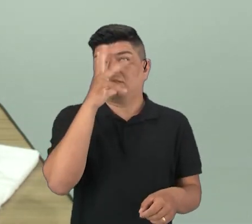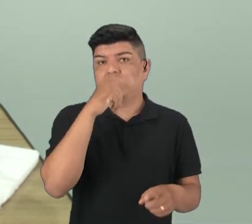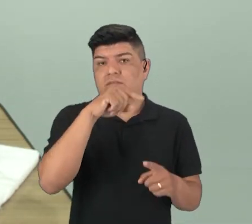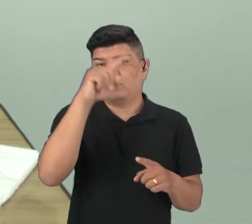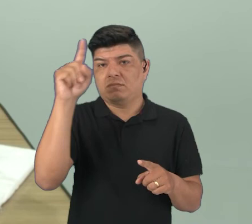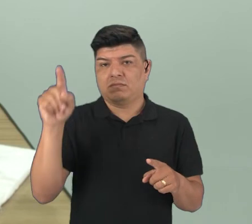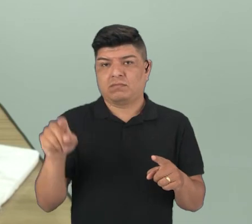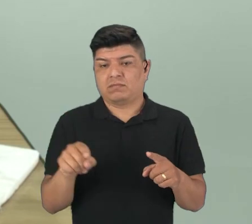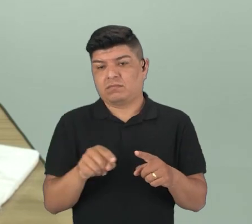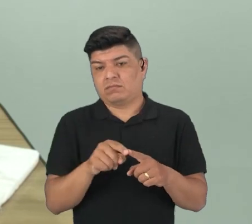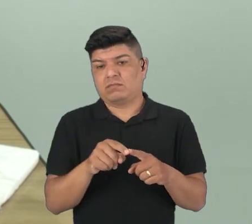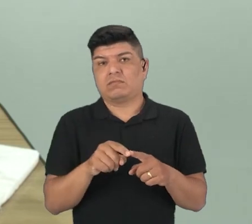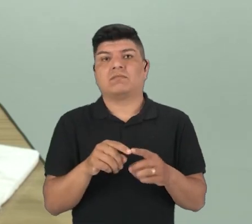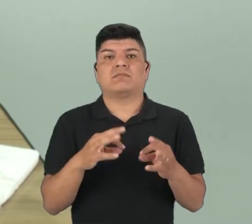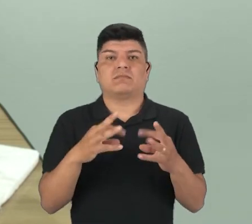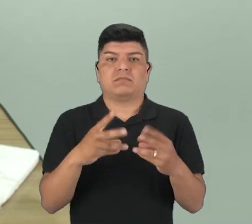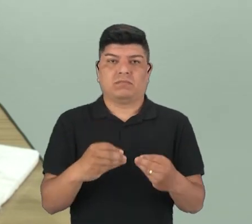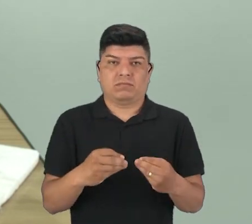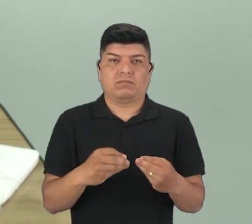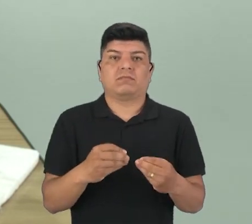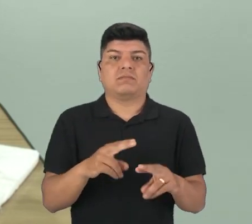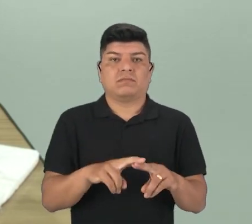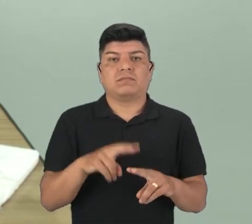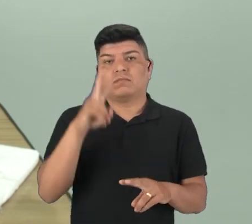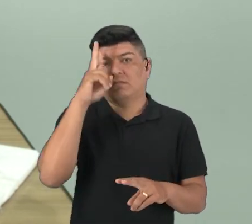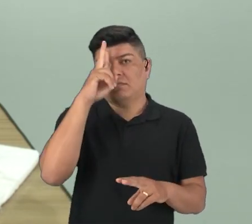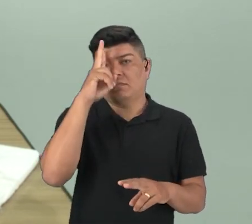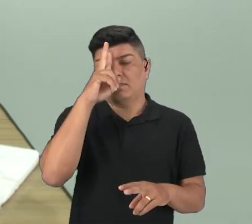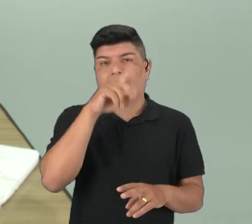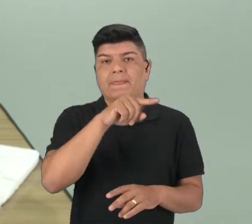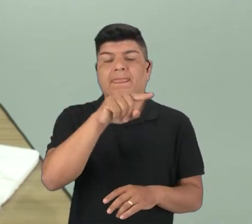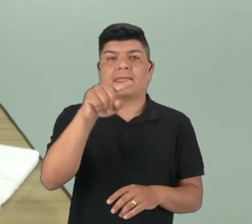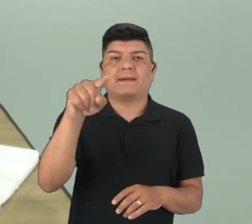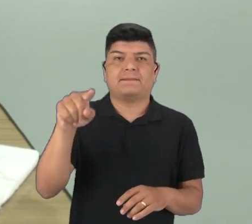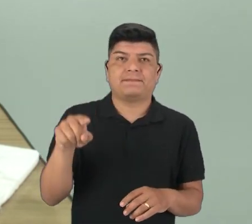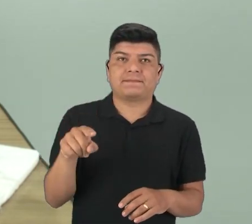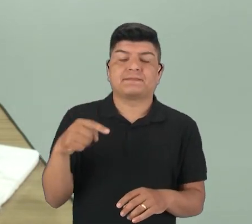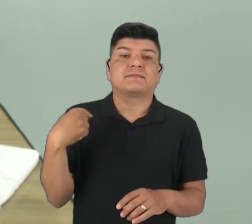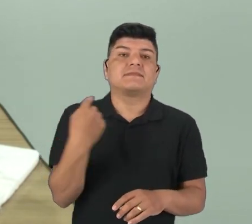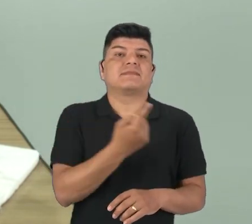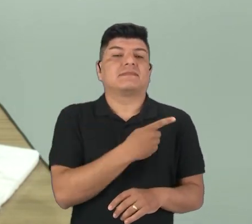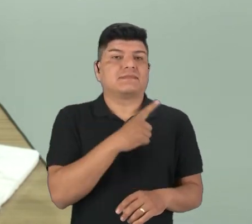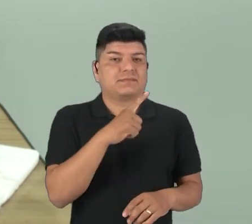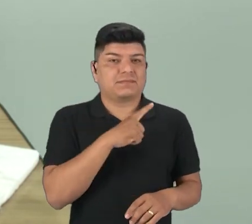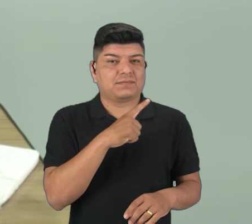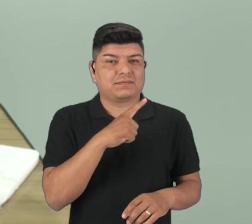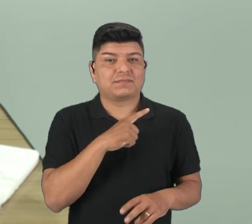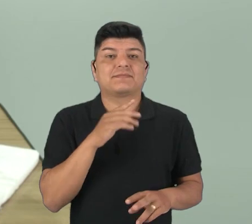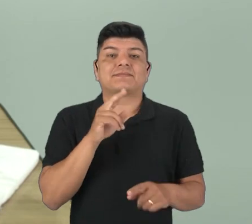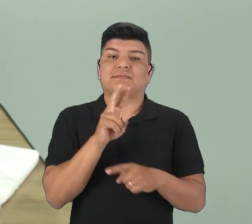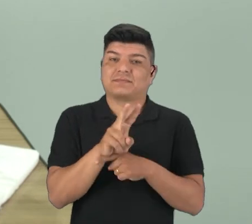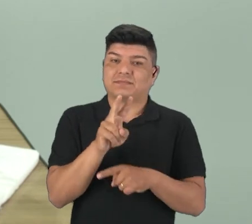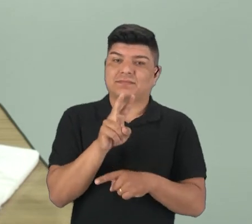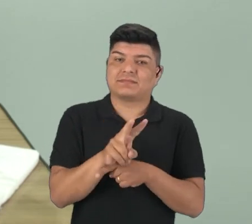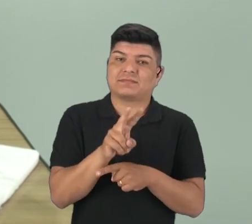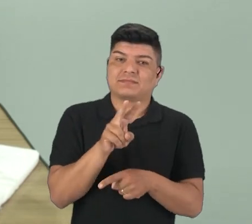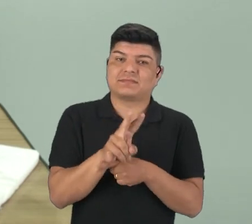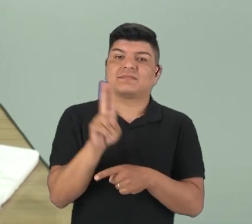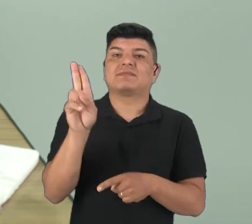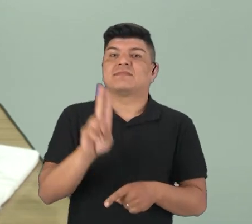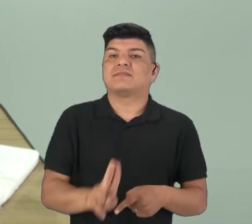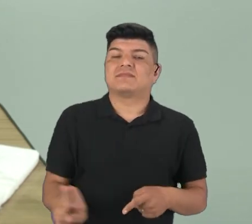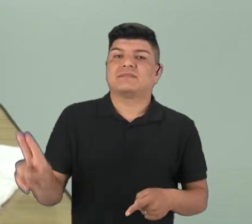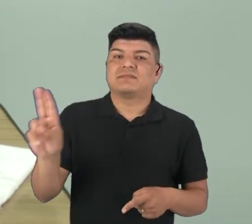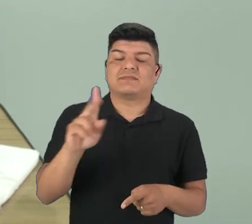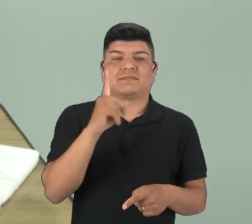dela ser completo. Por isso, nós queremos lembrar você que nós temos que cuidar, ter uma